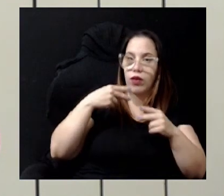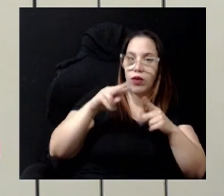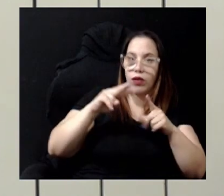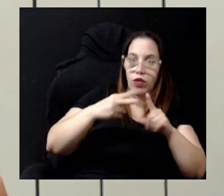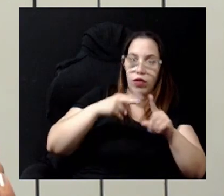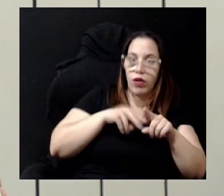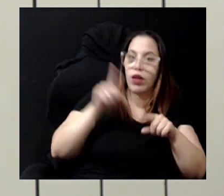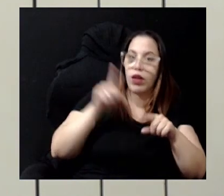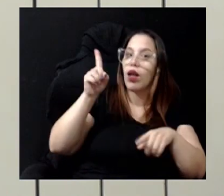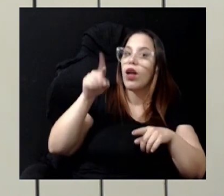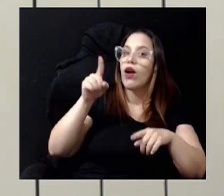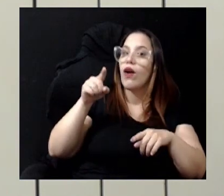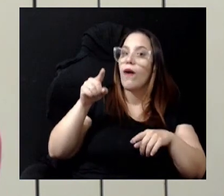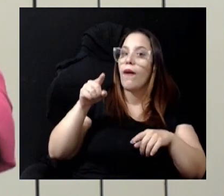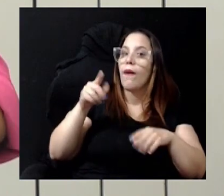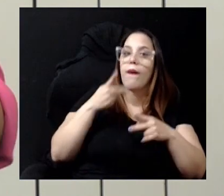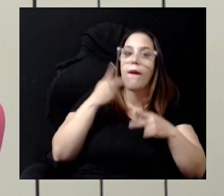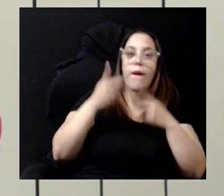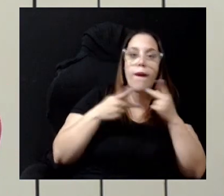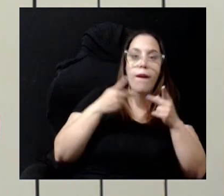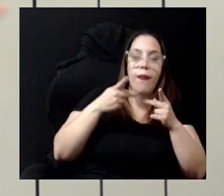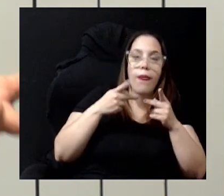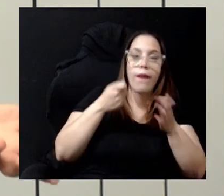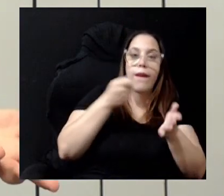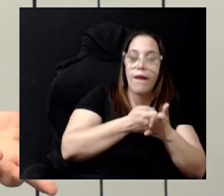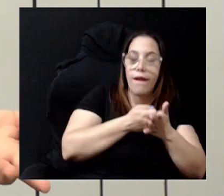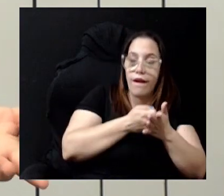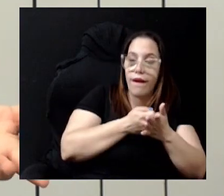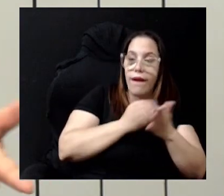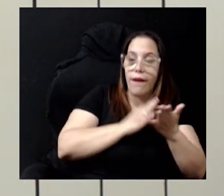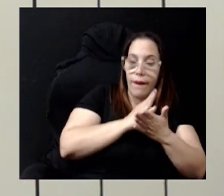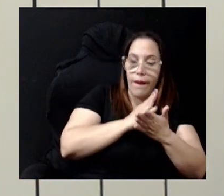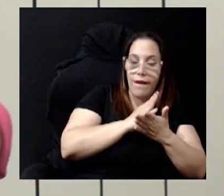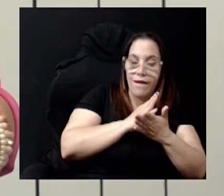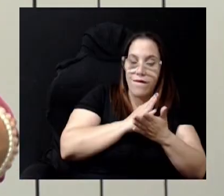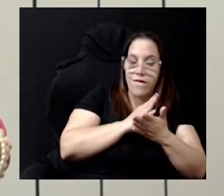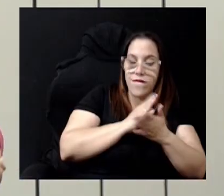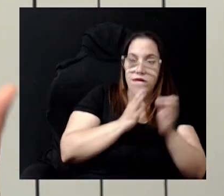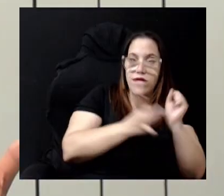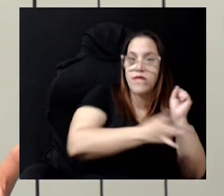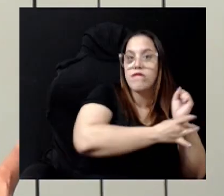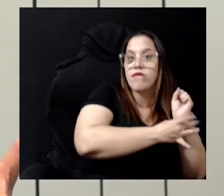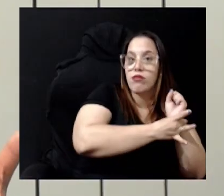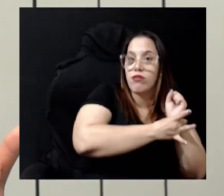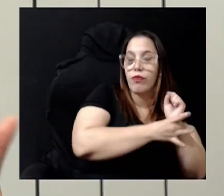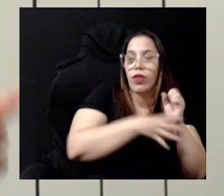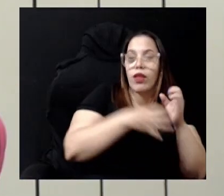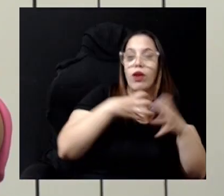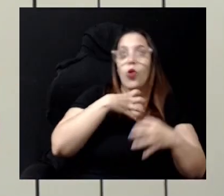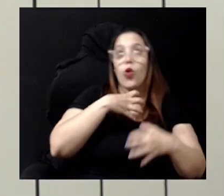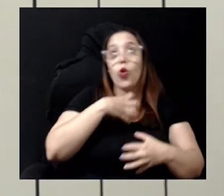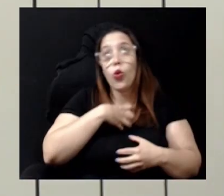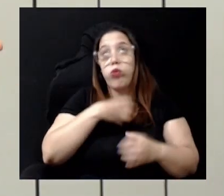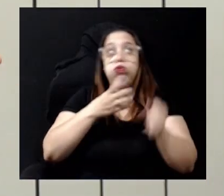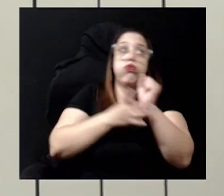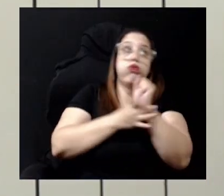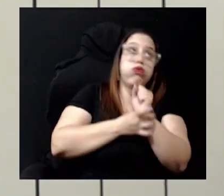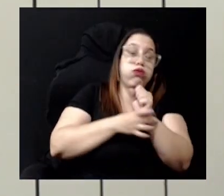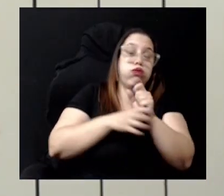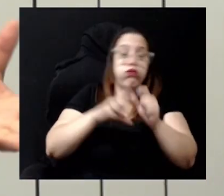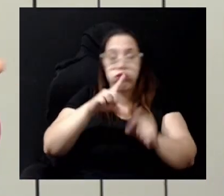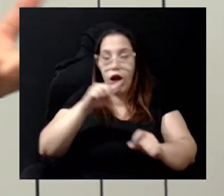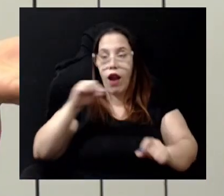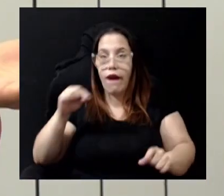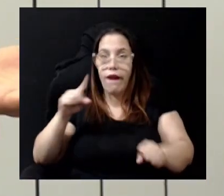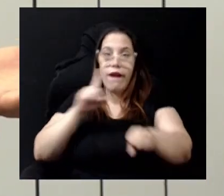né? Argumentos em favor do horário de verão, a segurança, né? O pessoal se sente mais seguro para sair em um horário que,